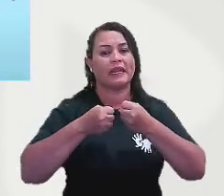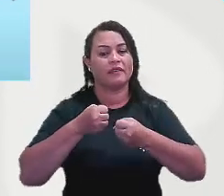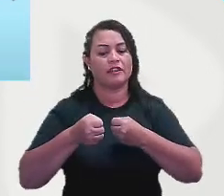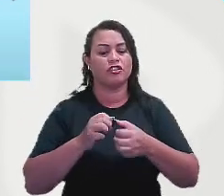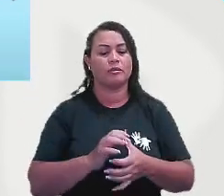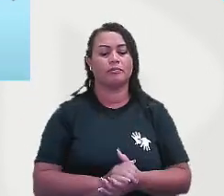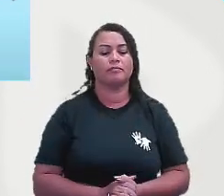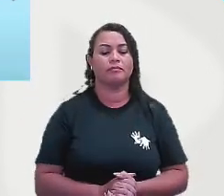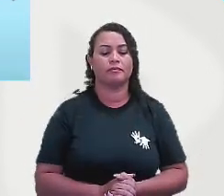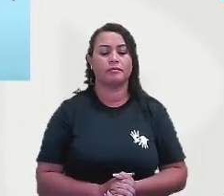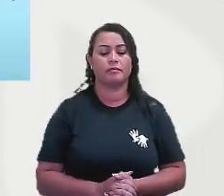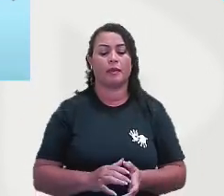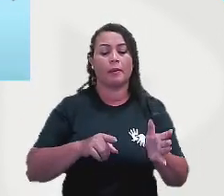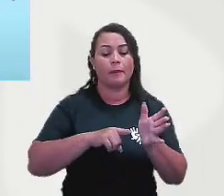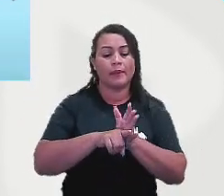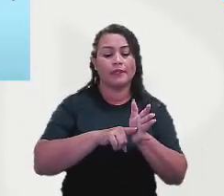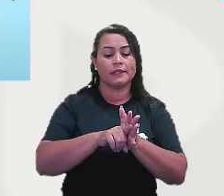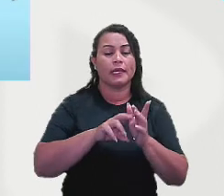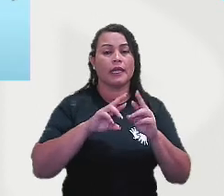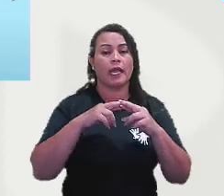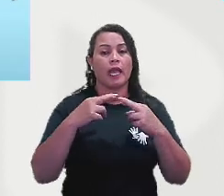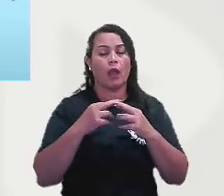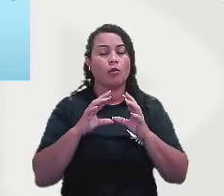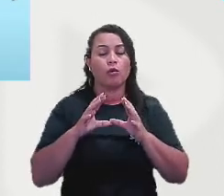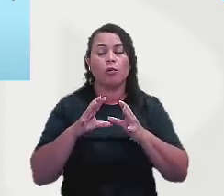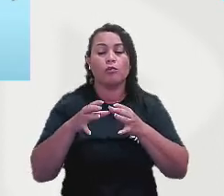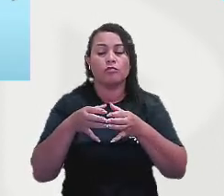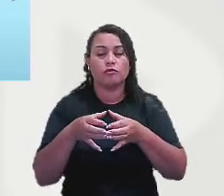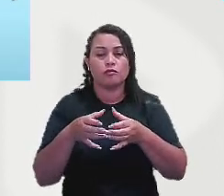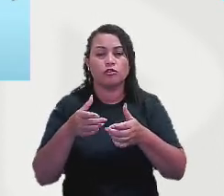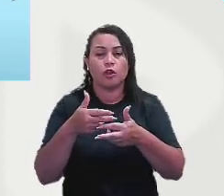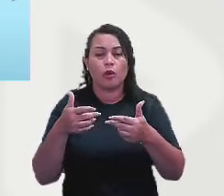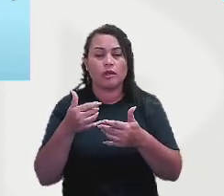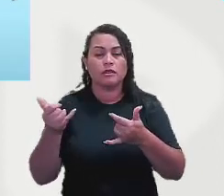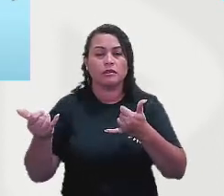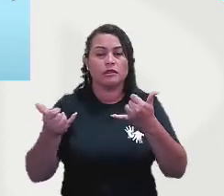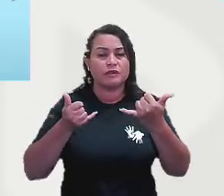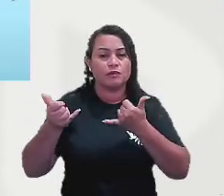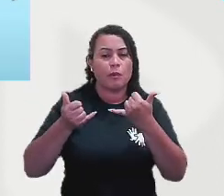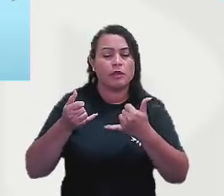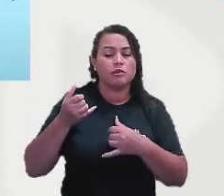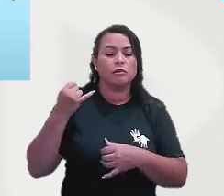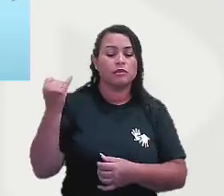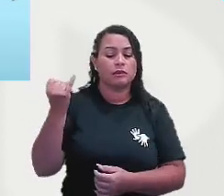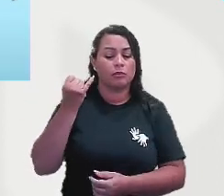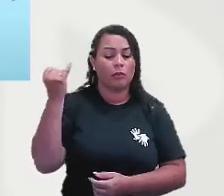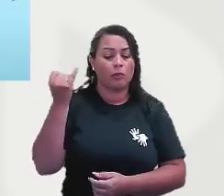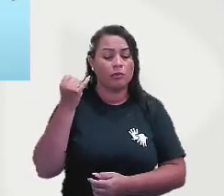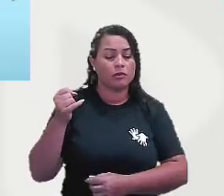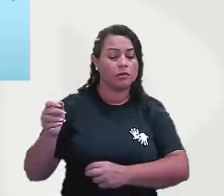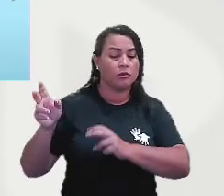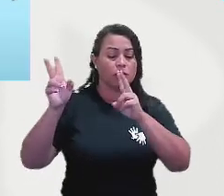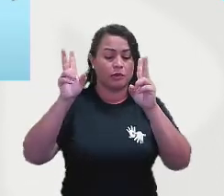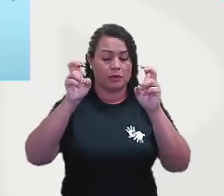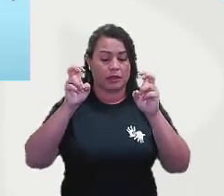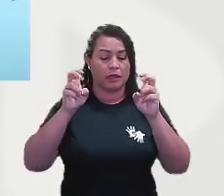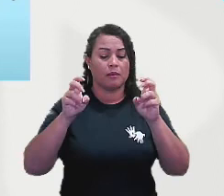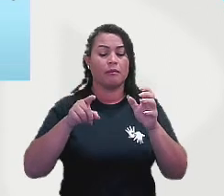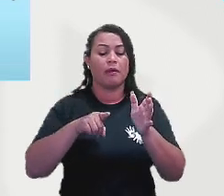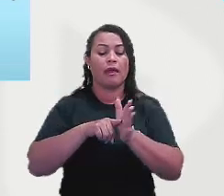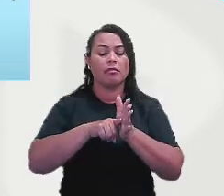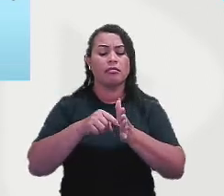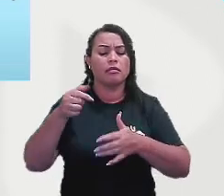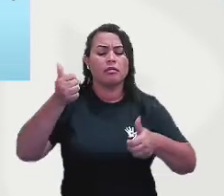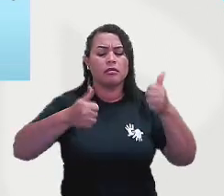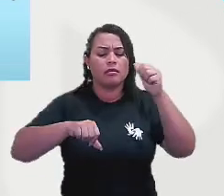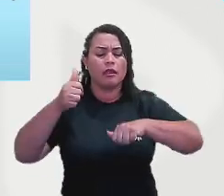entrevistas, pesquisar e reunir as informações necessárias, relevantes sobre o tema, analisar os